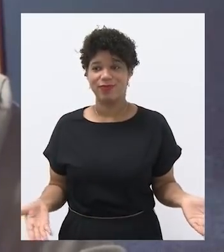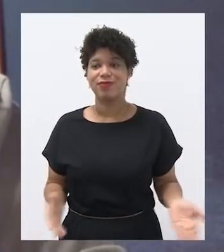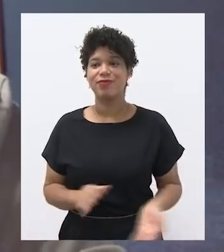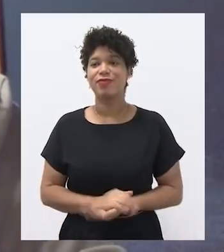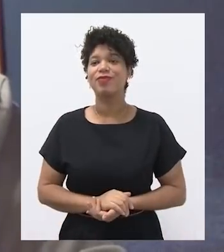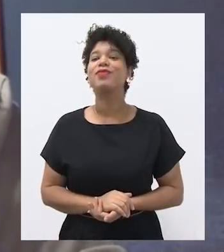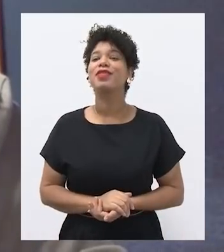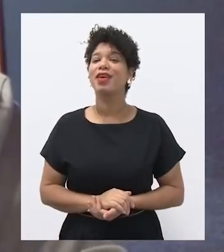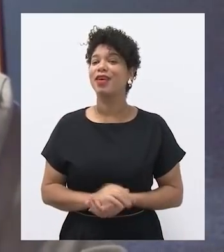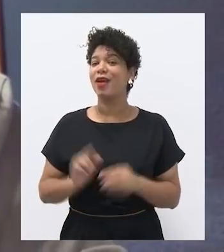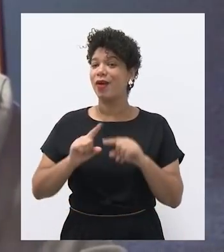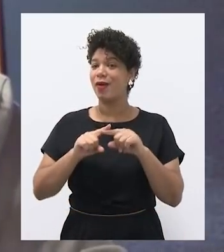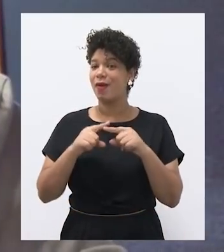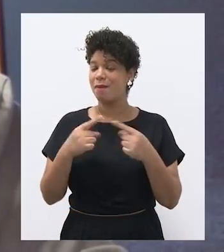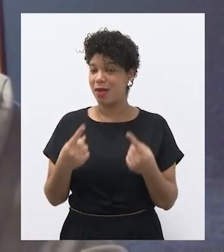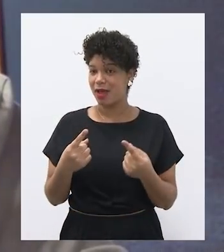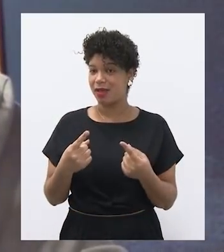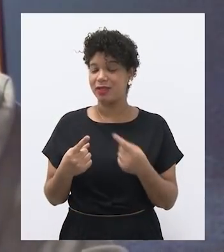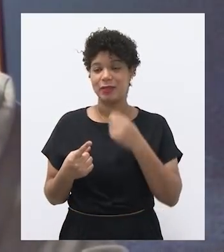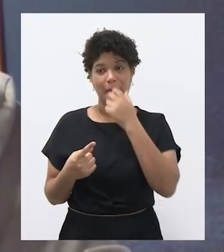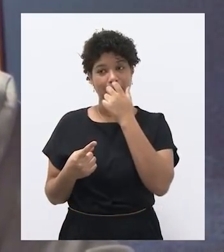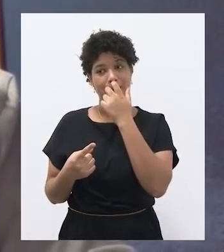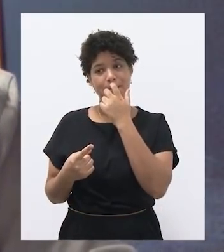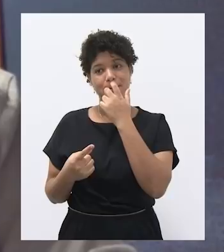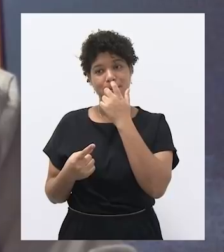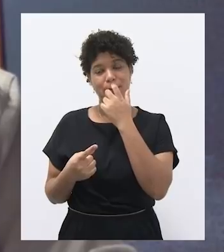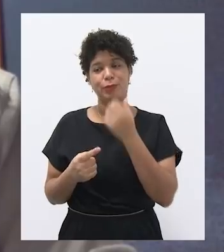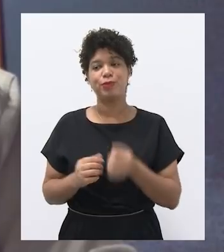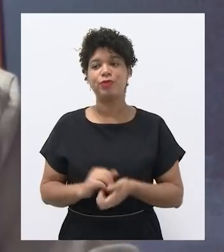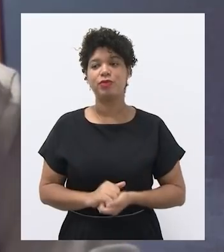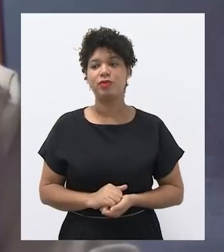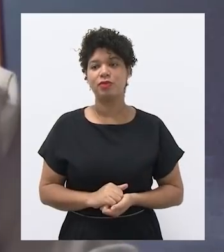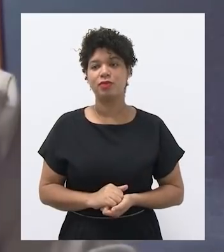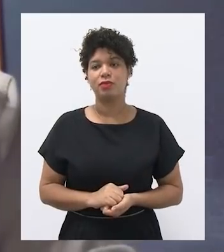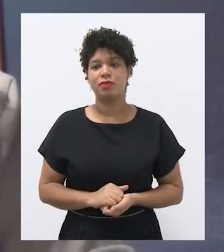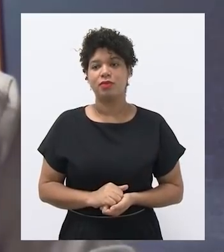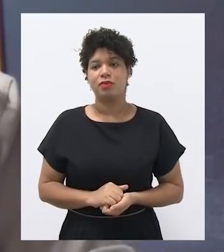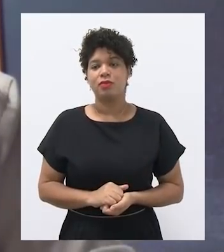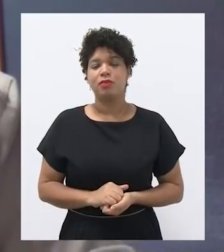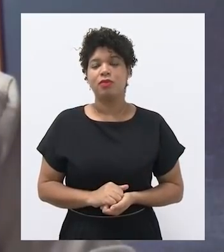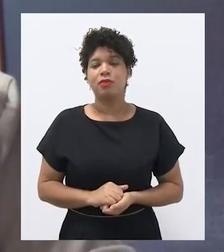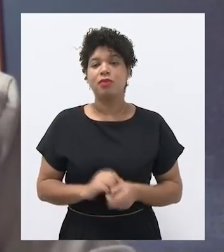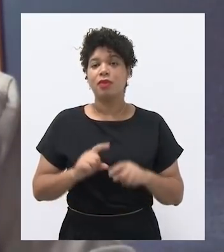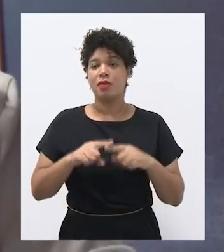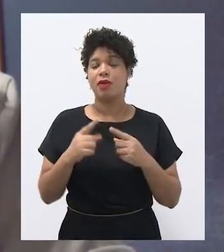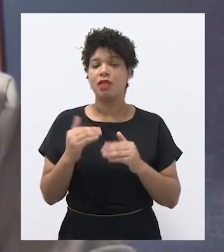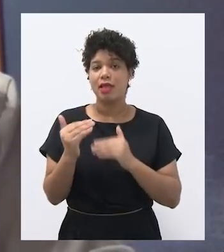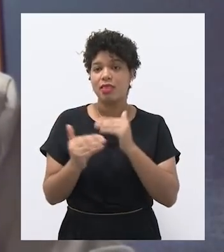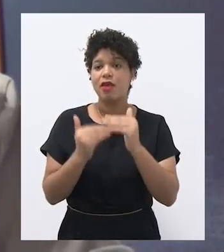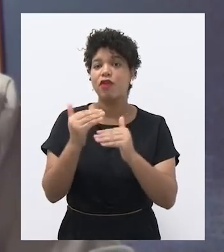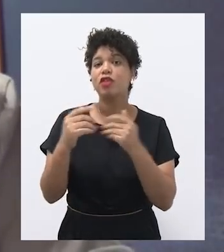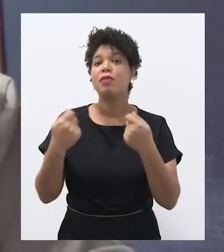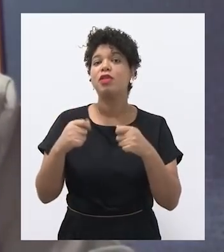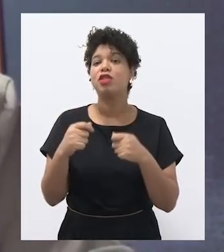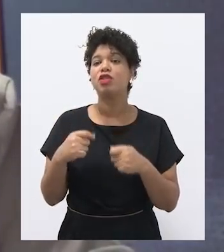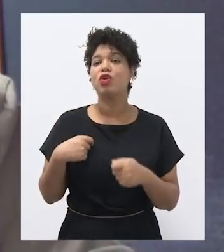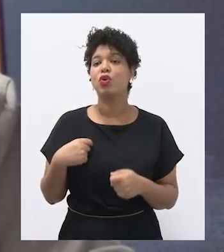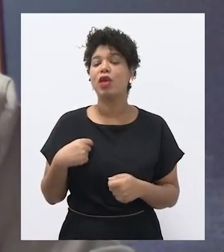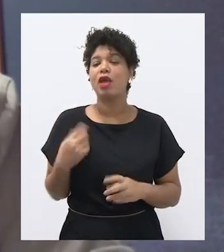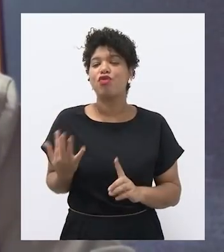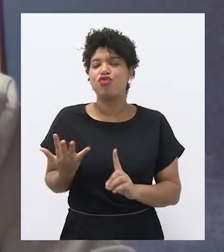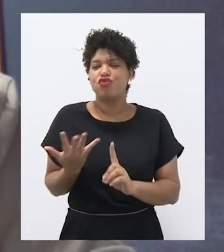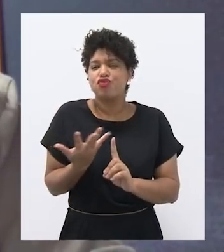Esse é um desenvolvimento que ele, no mínimo, demandou um aprimoramento de soft